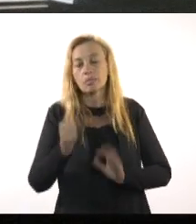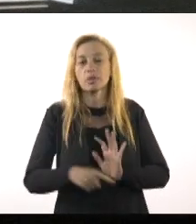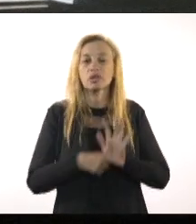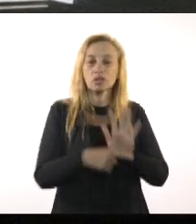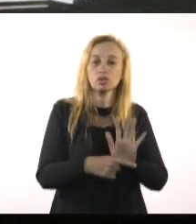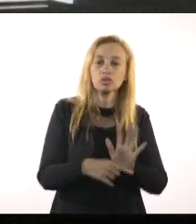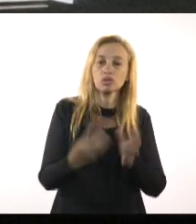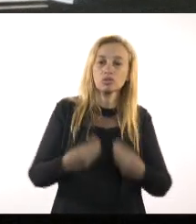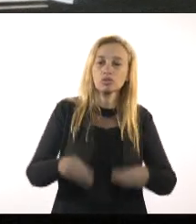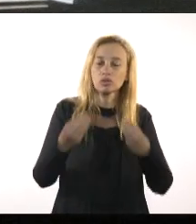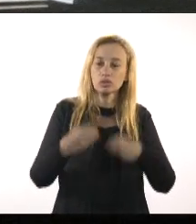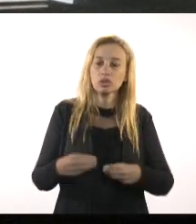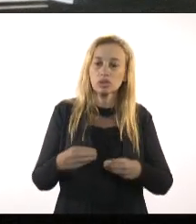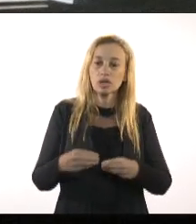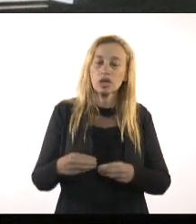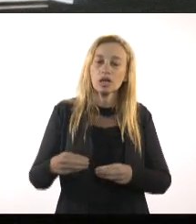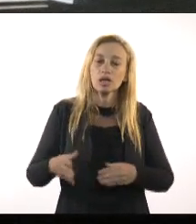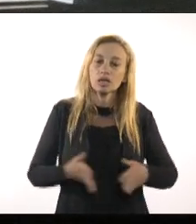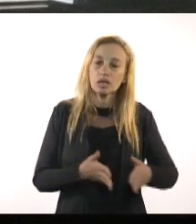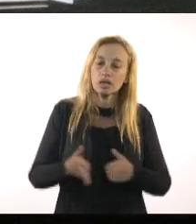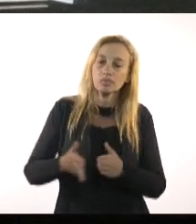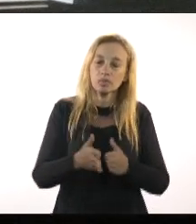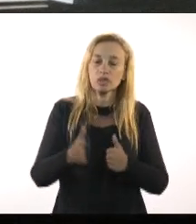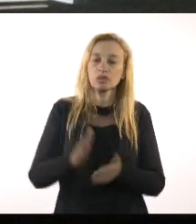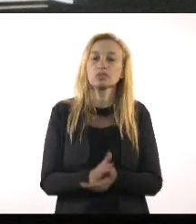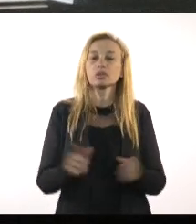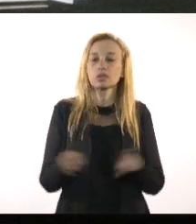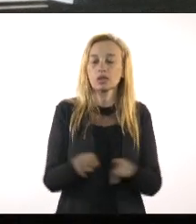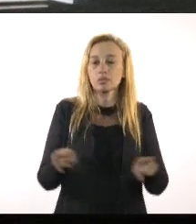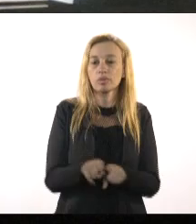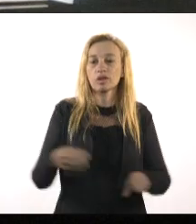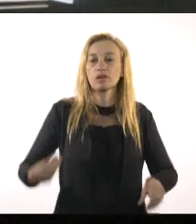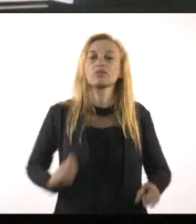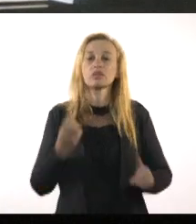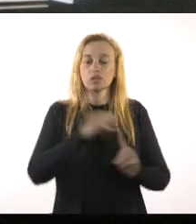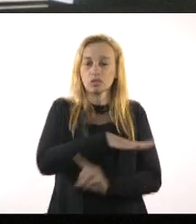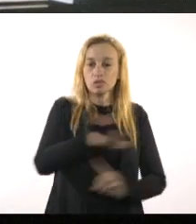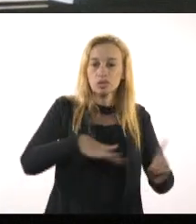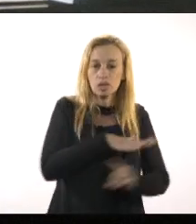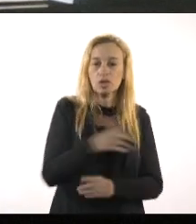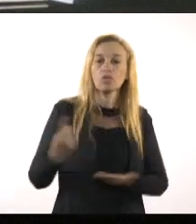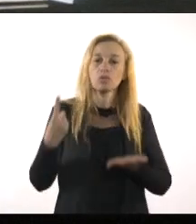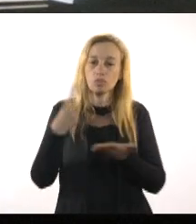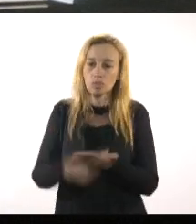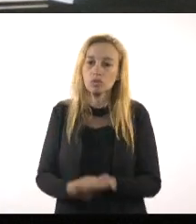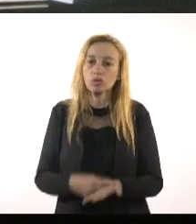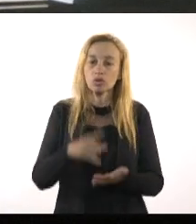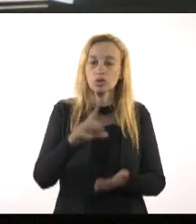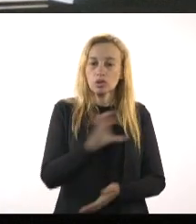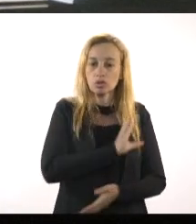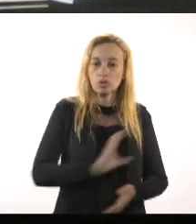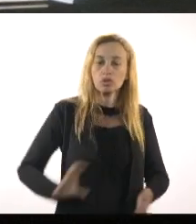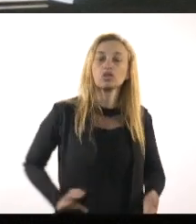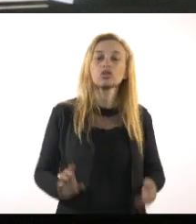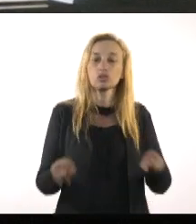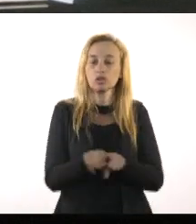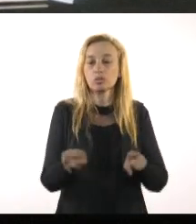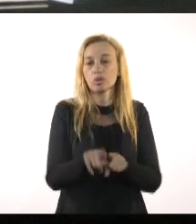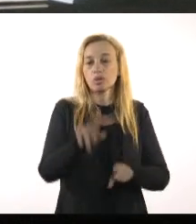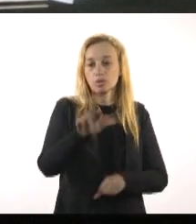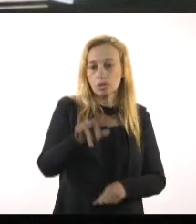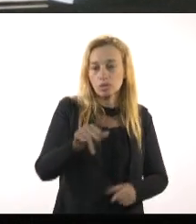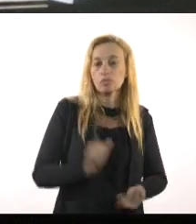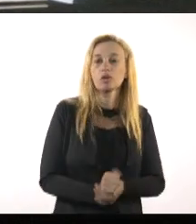ajude a dar passos em nossa conversão, também com a presença social comprometida com Cristo e com os irmãos. Com